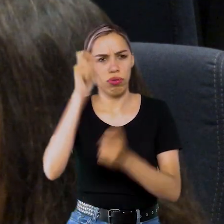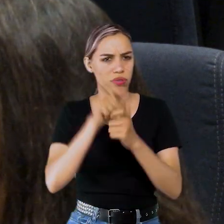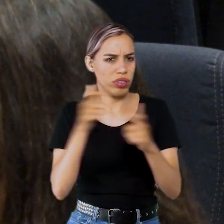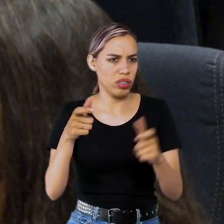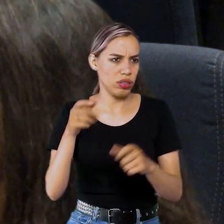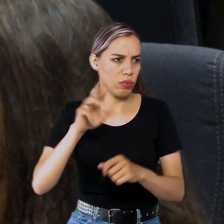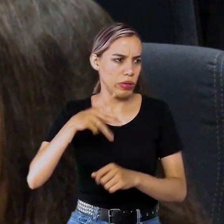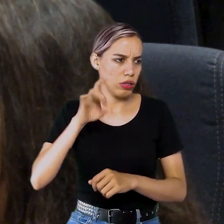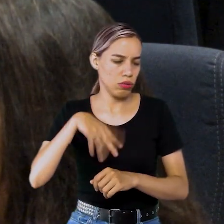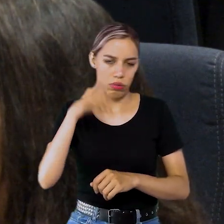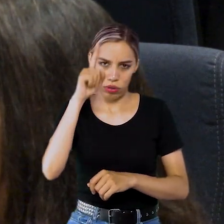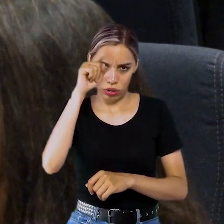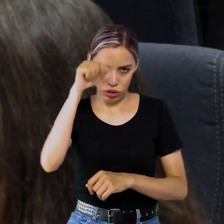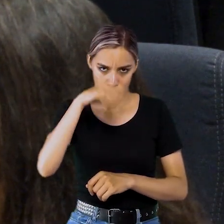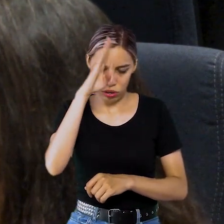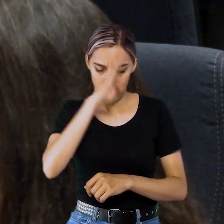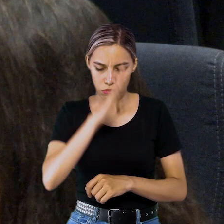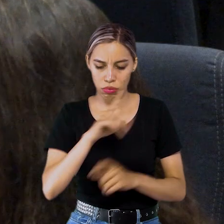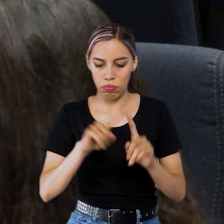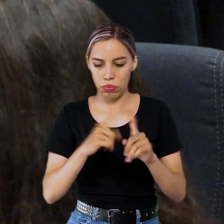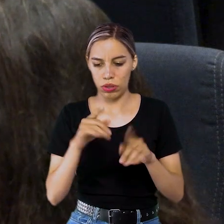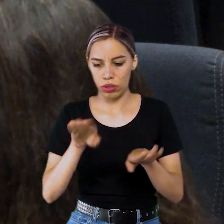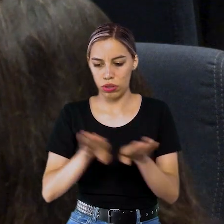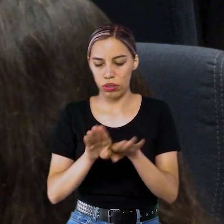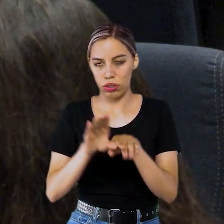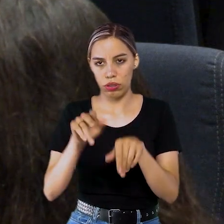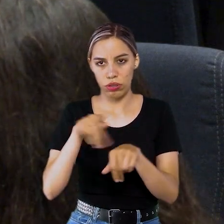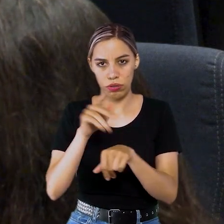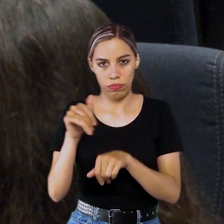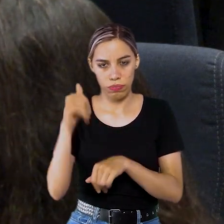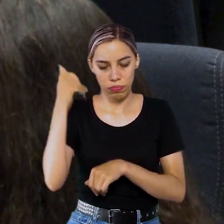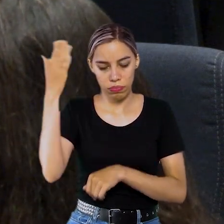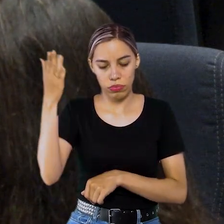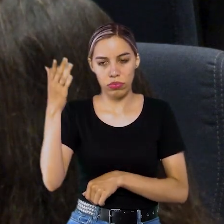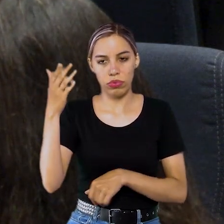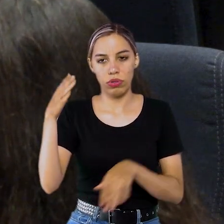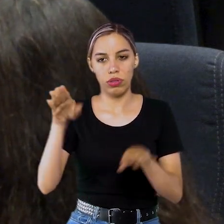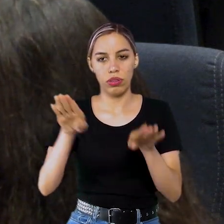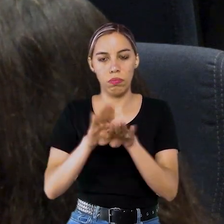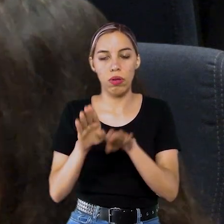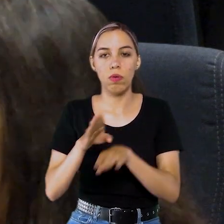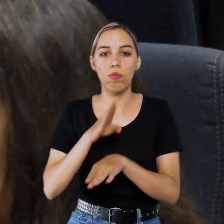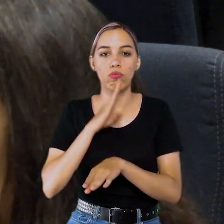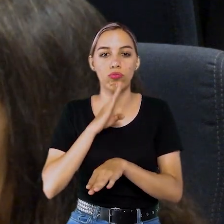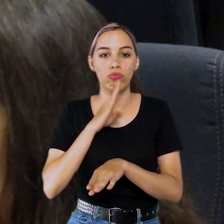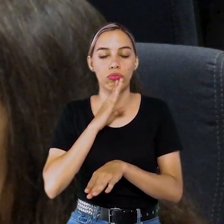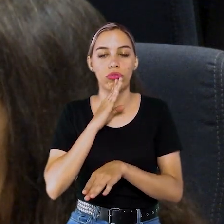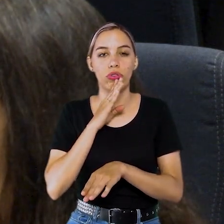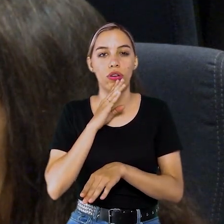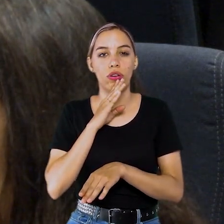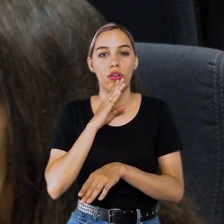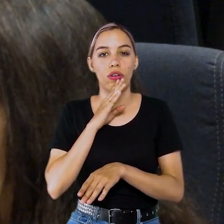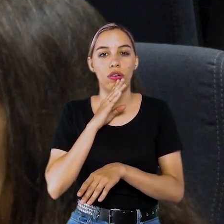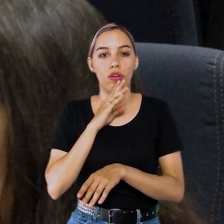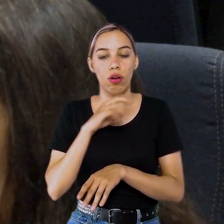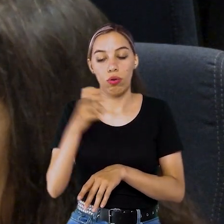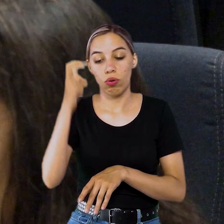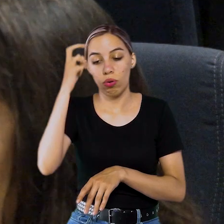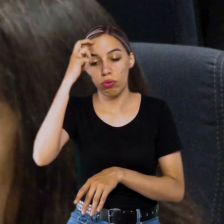fora, pela cultura, pelo conhecimento medicinal, né, dos